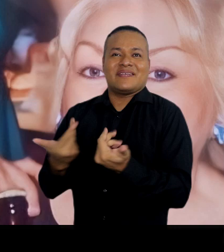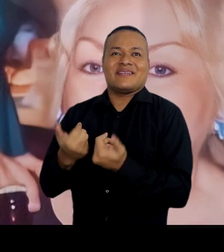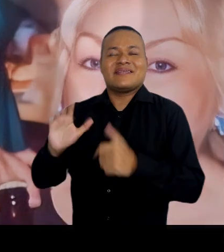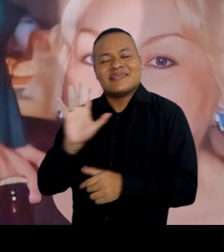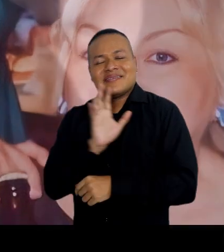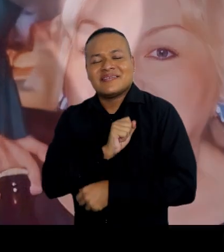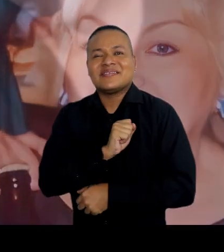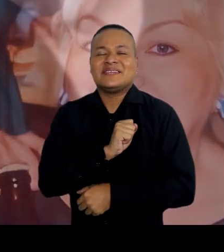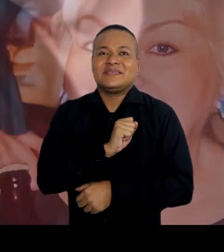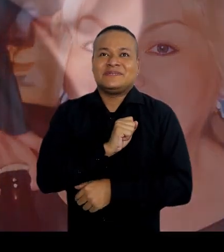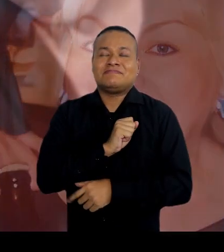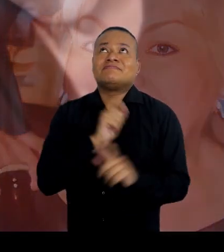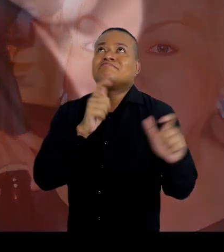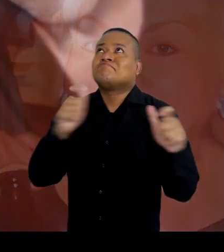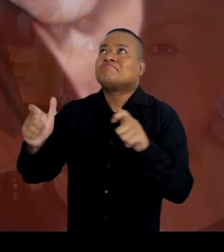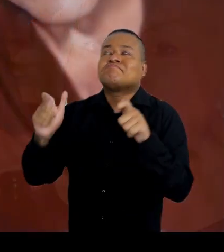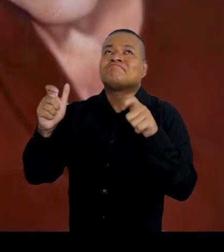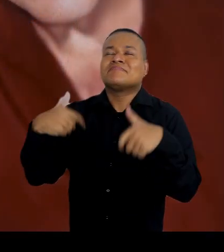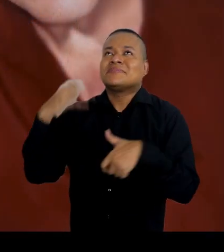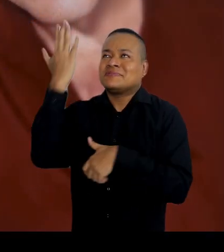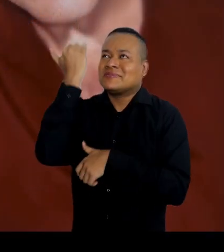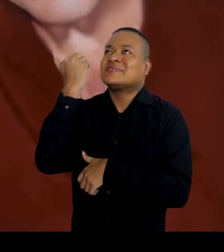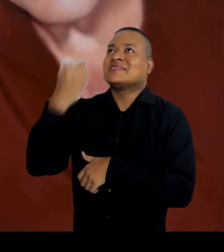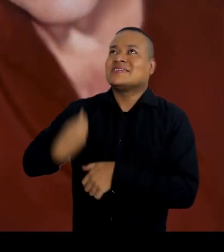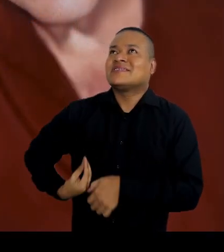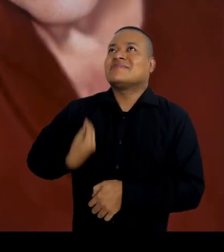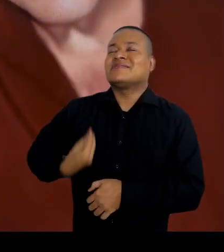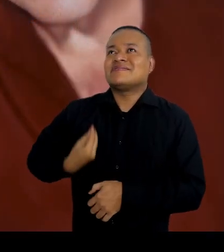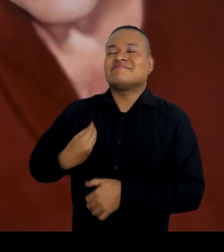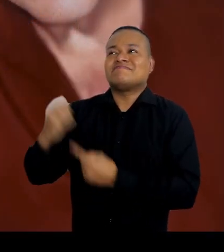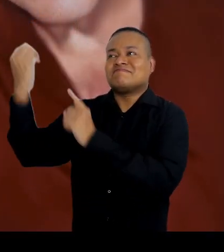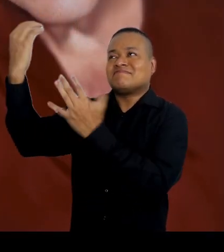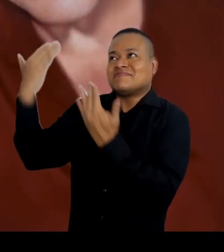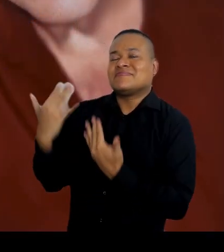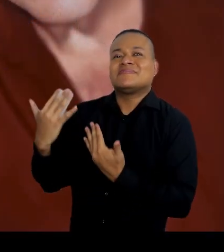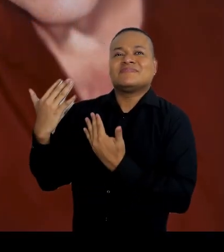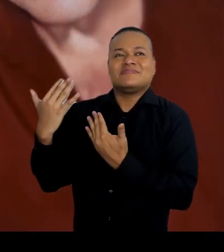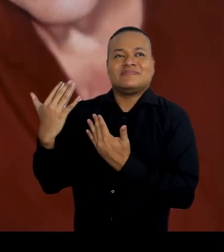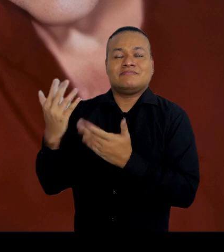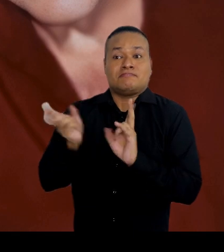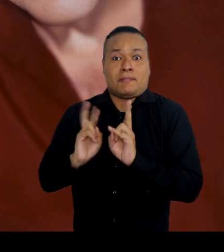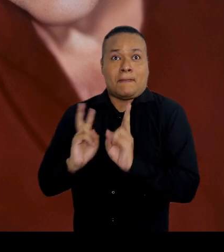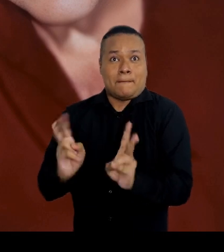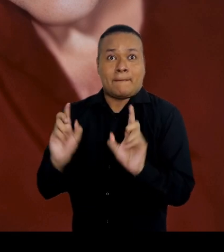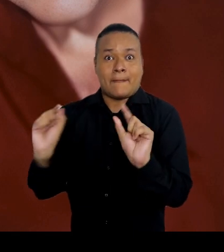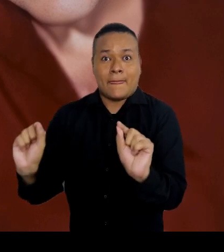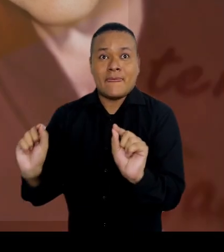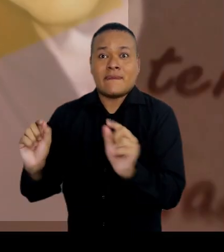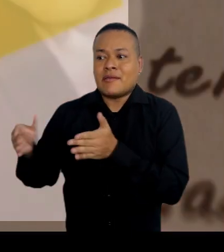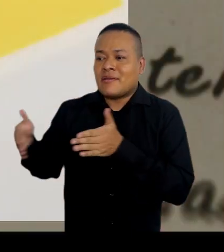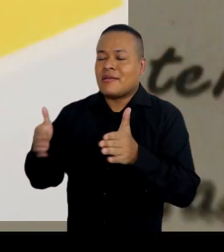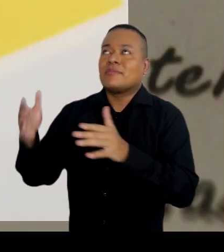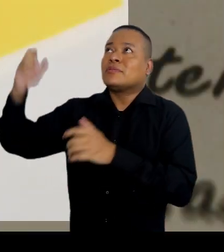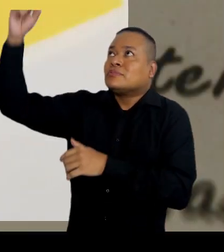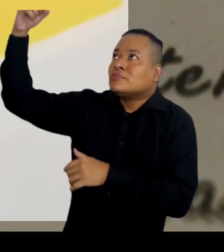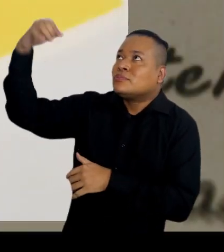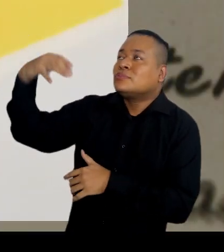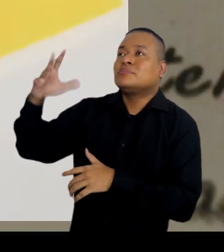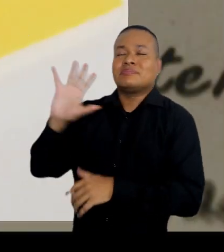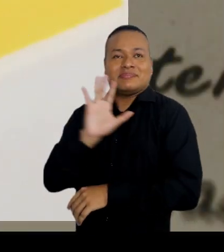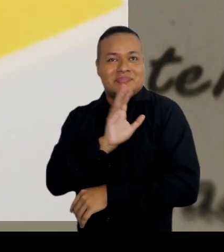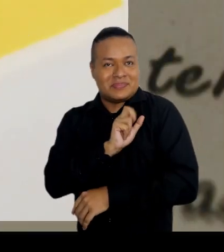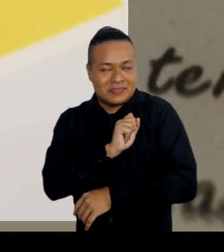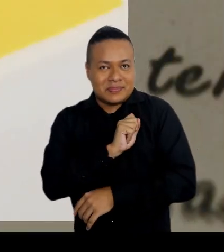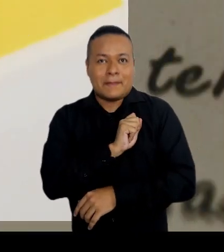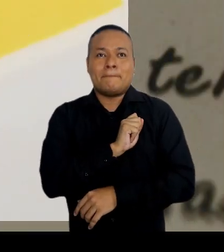incríveis, amorosas. Aonde ele estiver, sei que ele está presente, nos abençoando, seguindo um caminho de luz e de